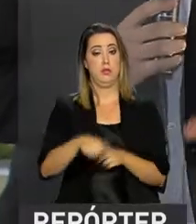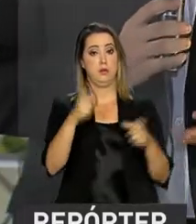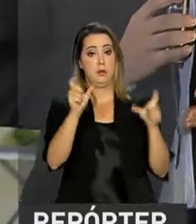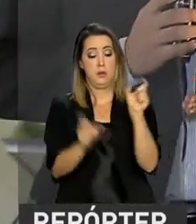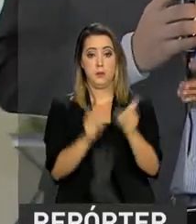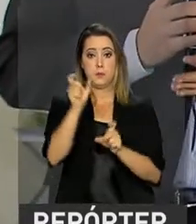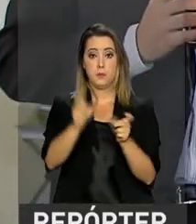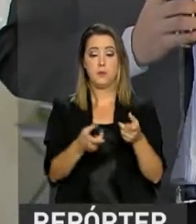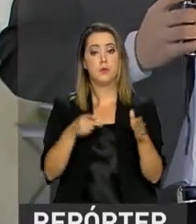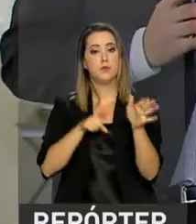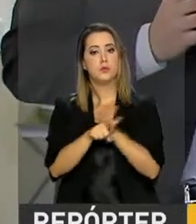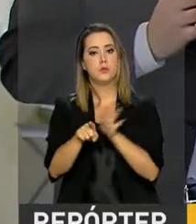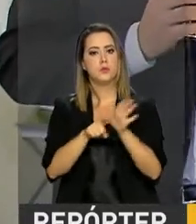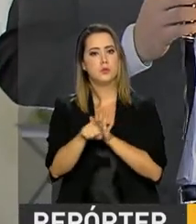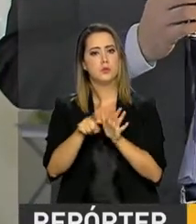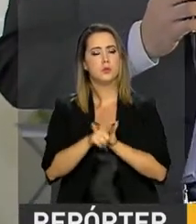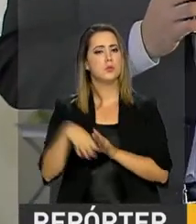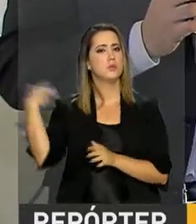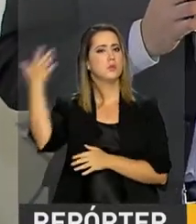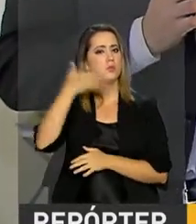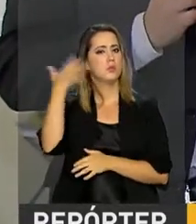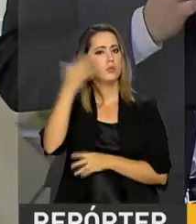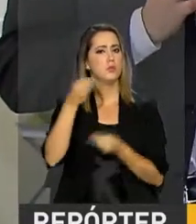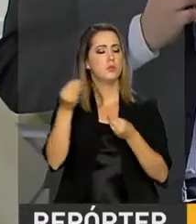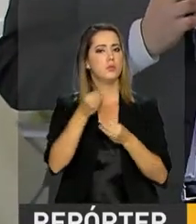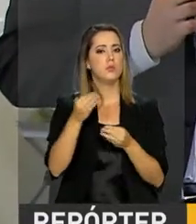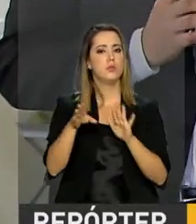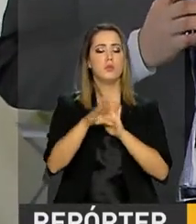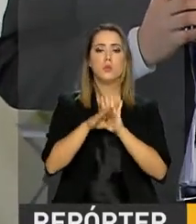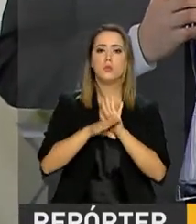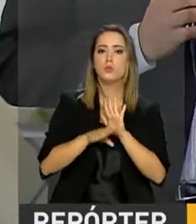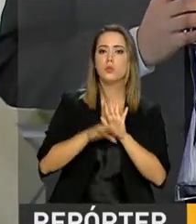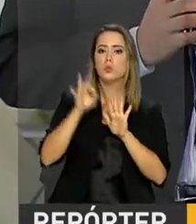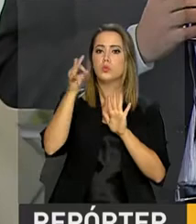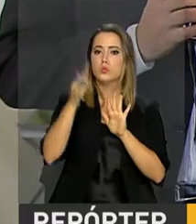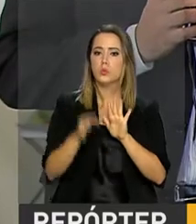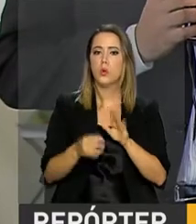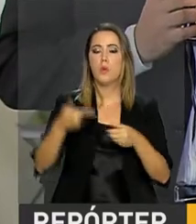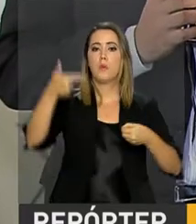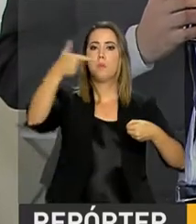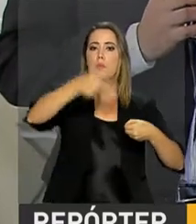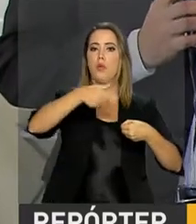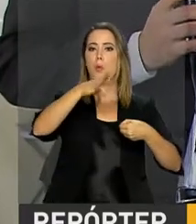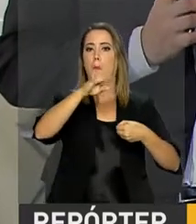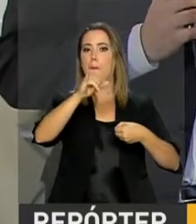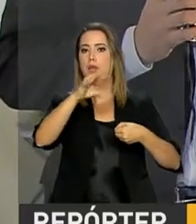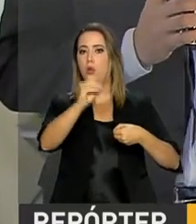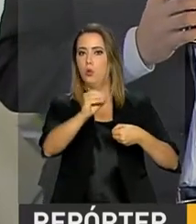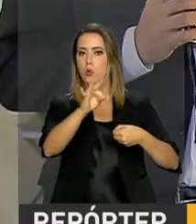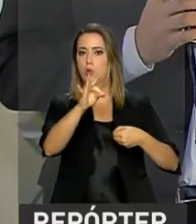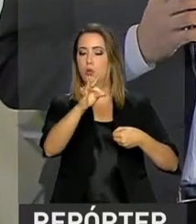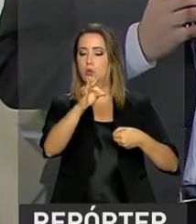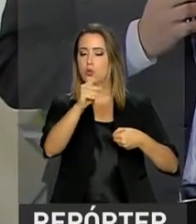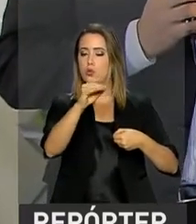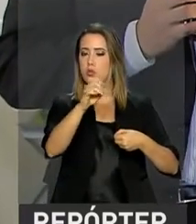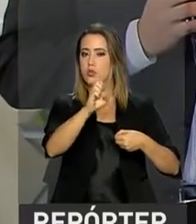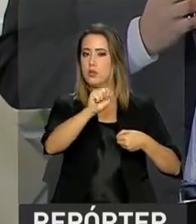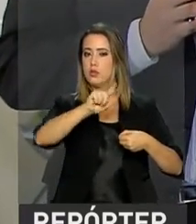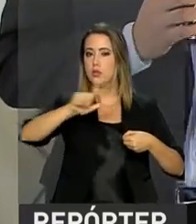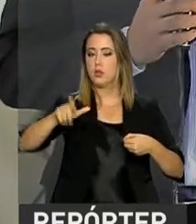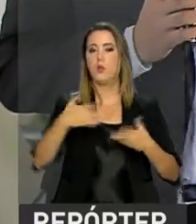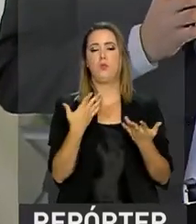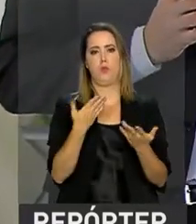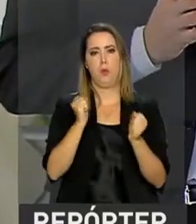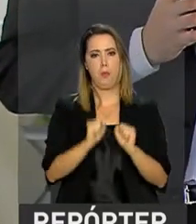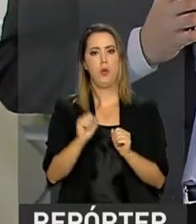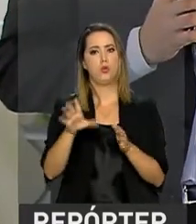e pesquisadores explicam o processo de produção do biodiesel, que é feito a partir do óleo extraído de grãos como